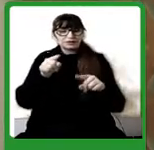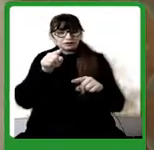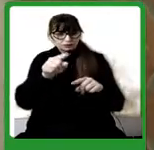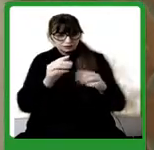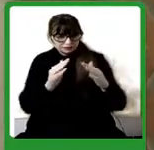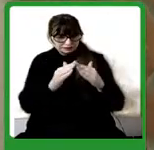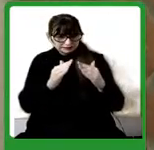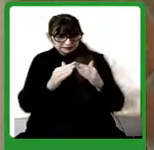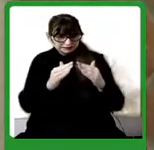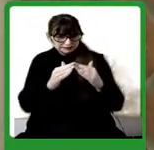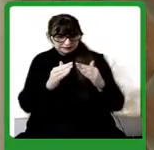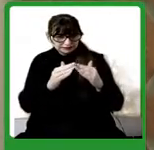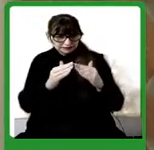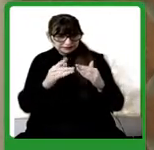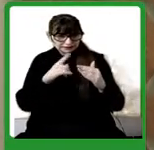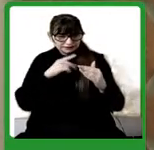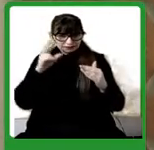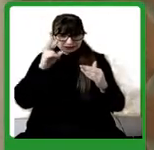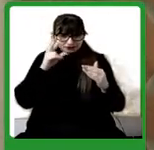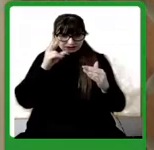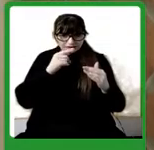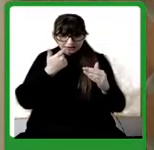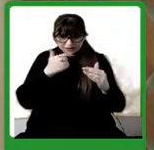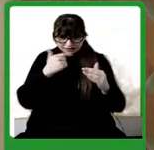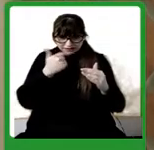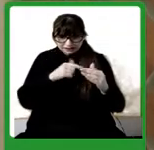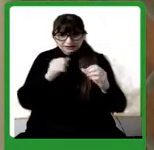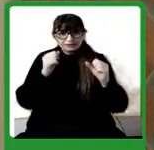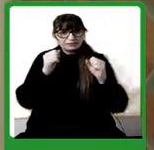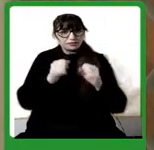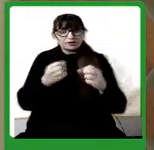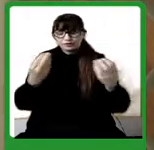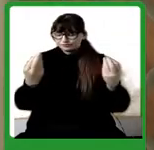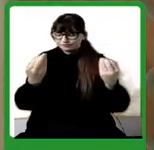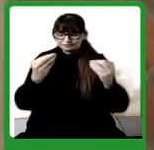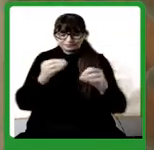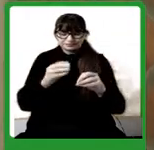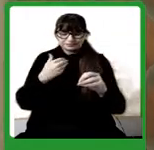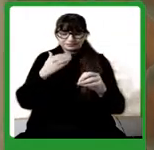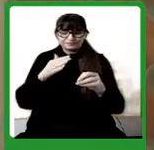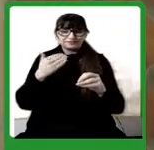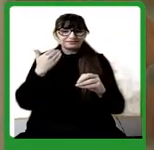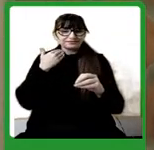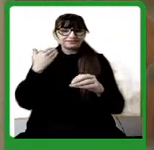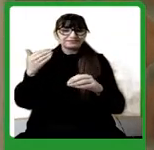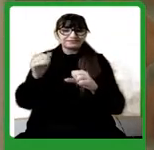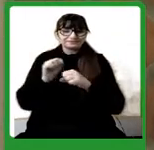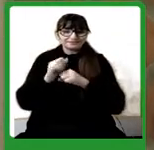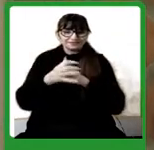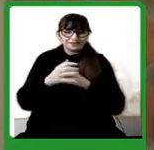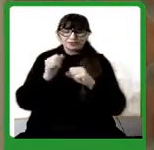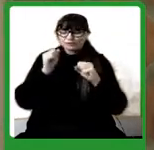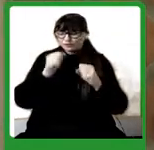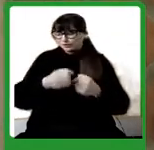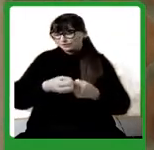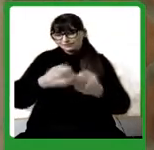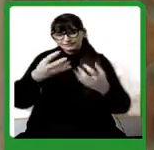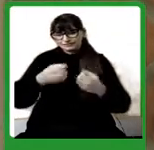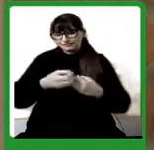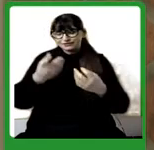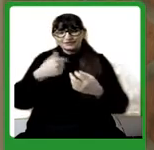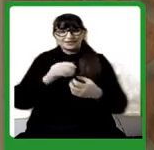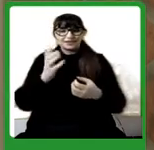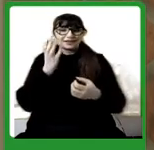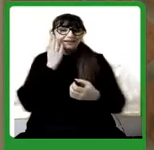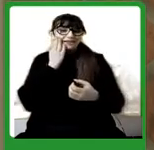nós aí, tu tem alguma história engraçada que aconteceu contigo quando tu foi em alguma agência do Sicredi, comenta aí no chat pra nós, que nós queremos saber, que o pessoal vai